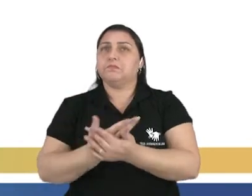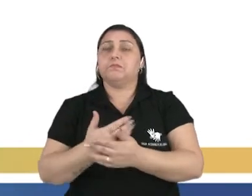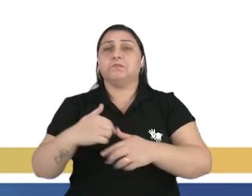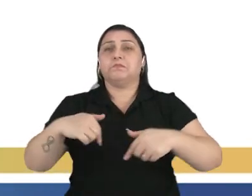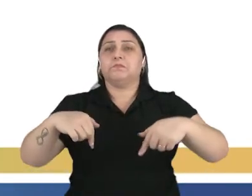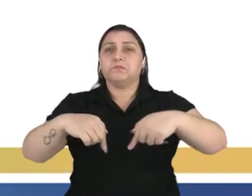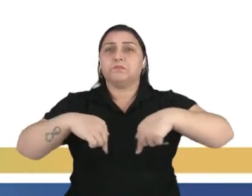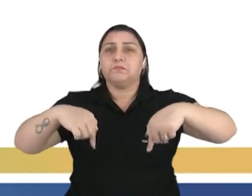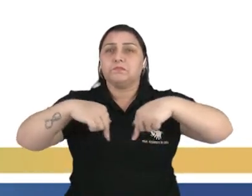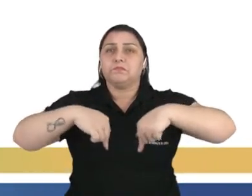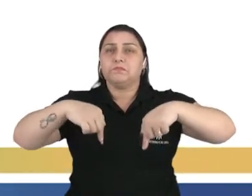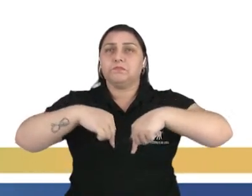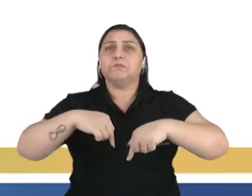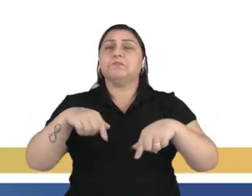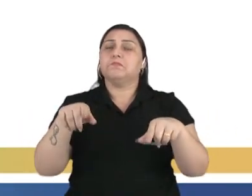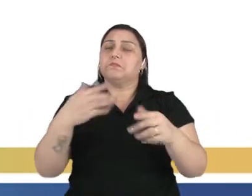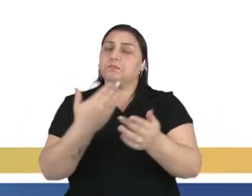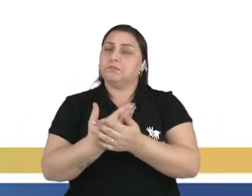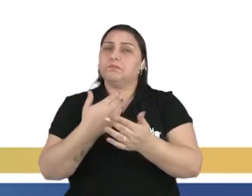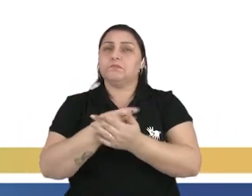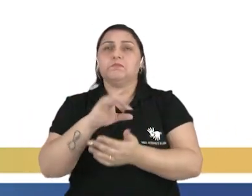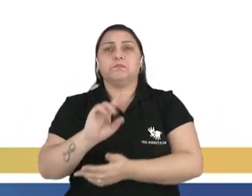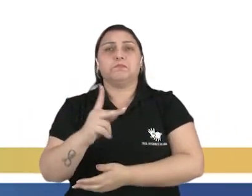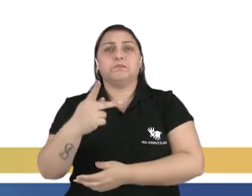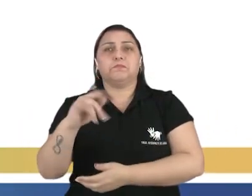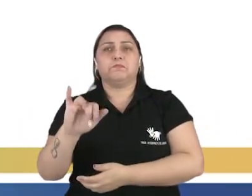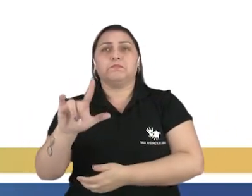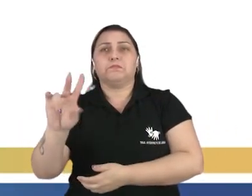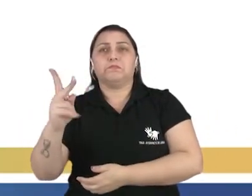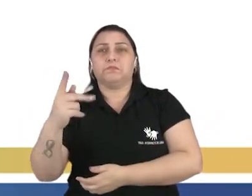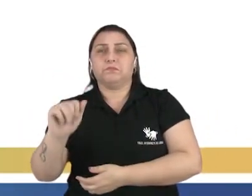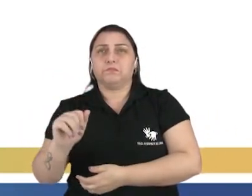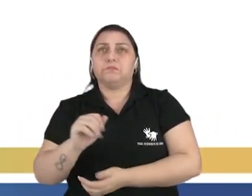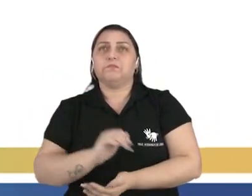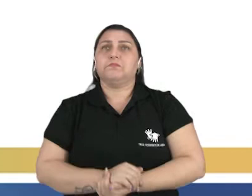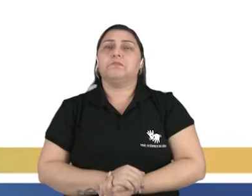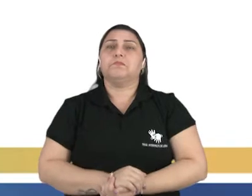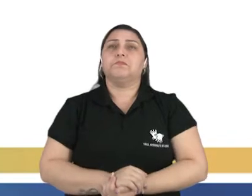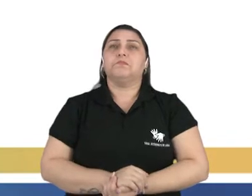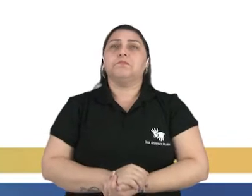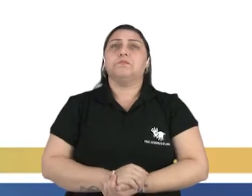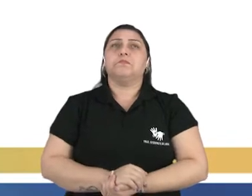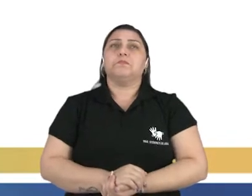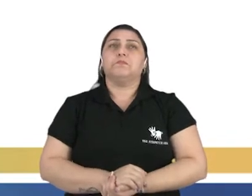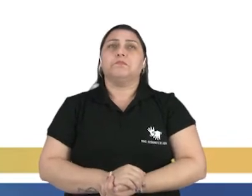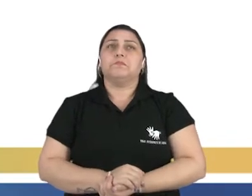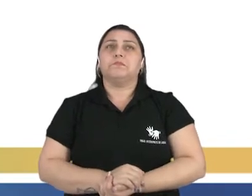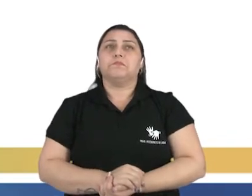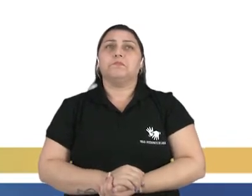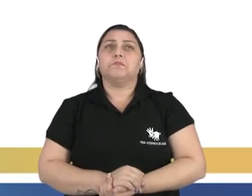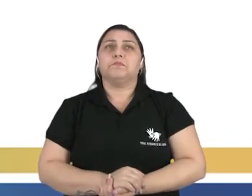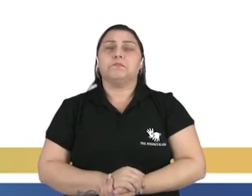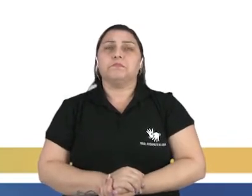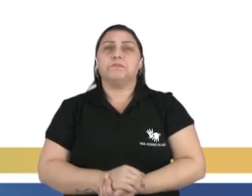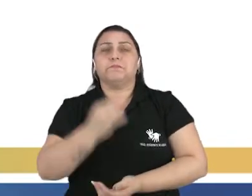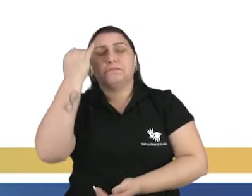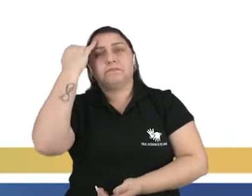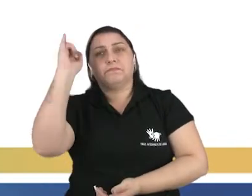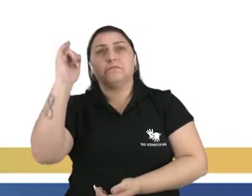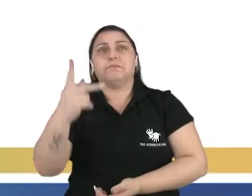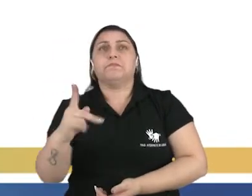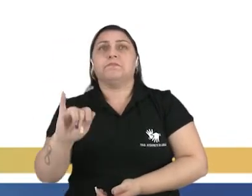química, né? Tem uma parte da química que estuda só pilha, pessoal. É eletroquímica. Então, vamos lá. E aí vem a pilha.